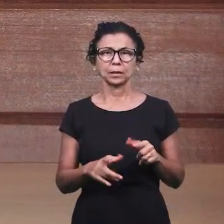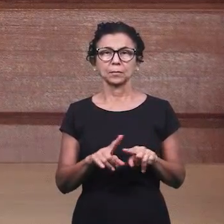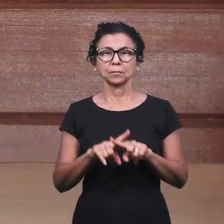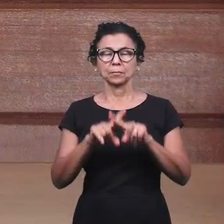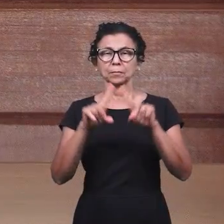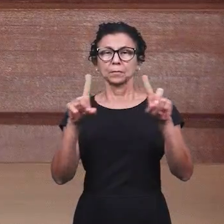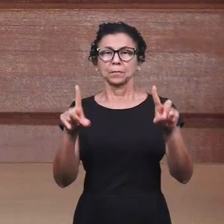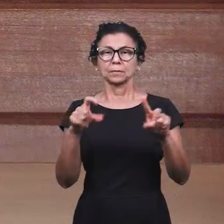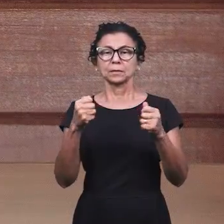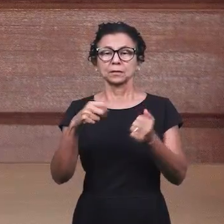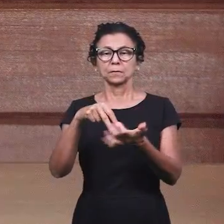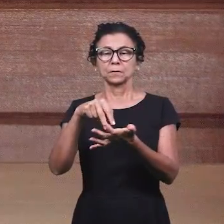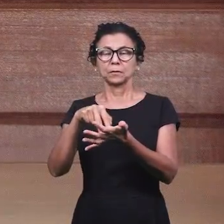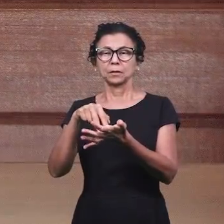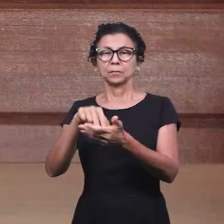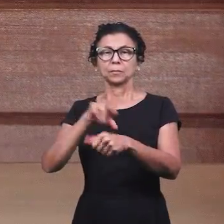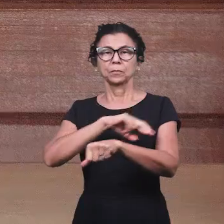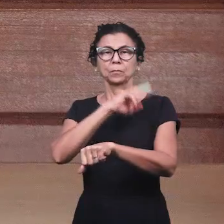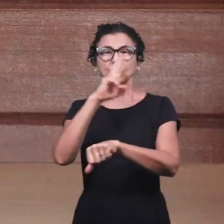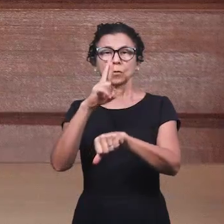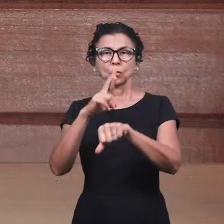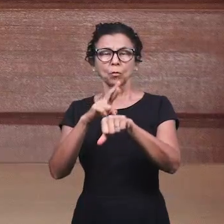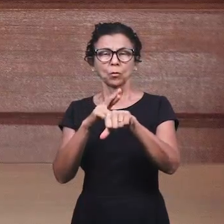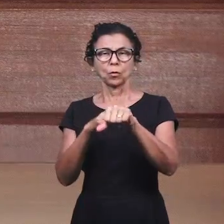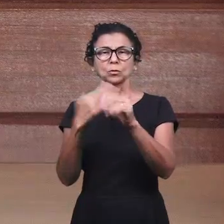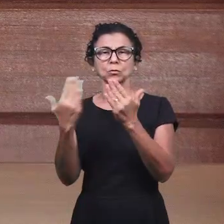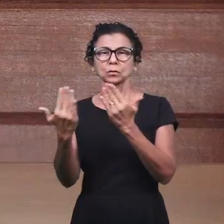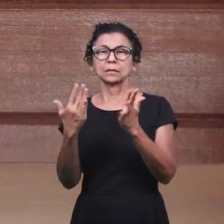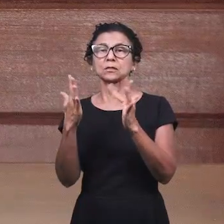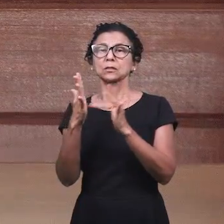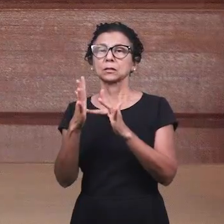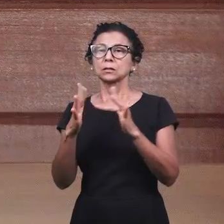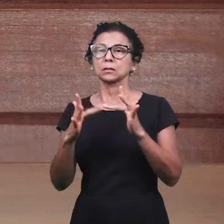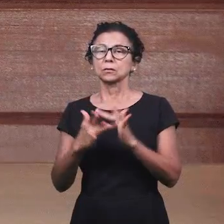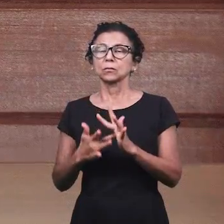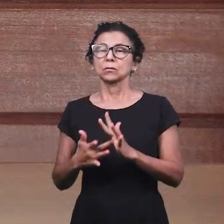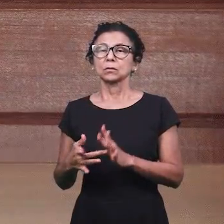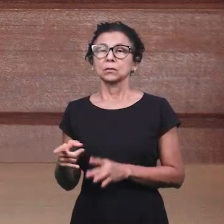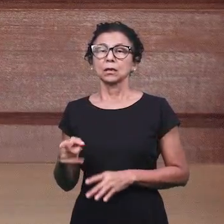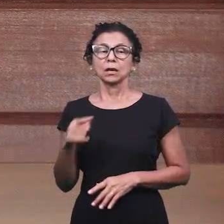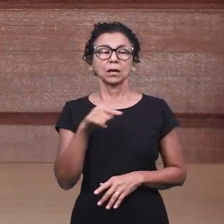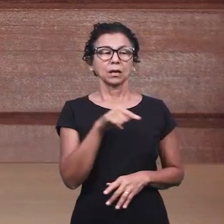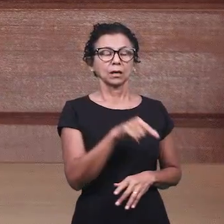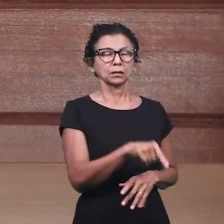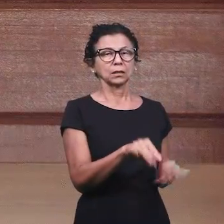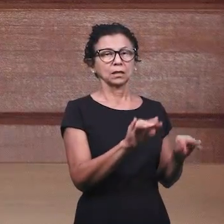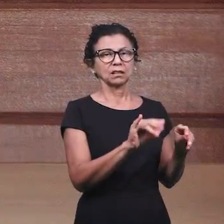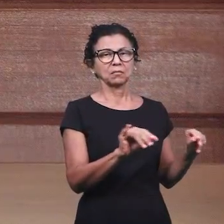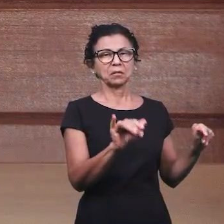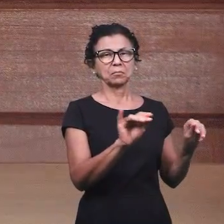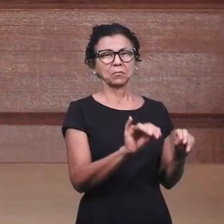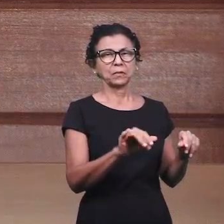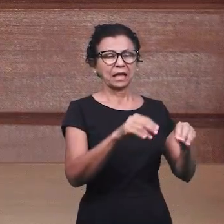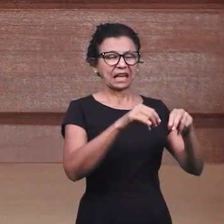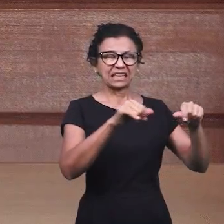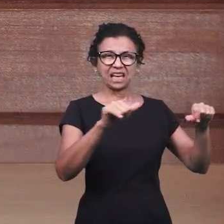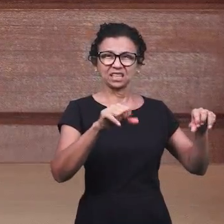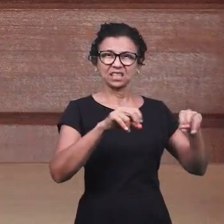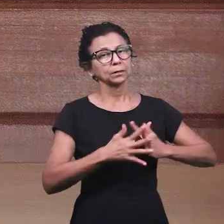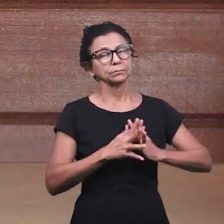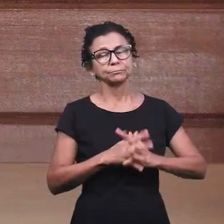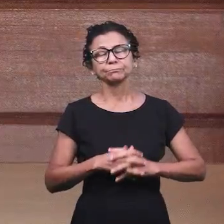firmada na rocha, ela não caiu. Aqui foi edificada sobre areia, ou seja, aquilo que é grão, aquilo